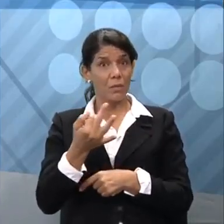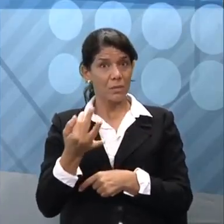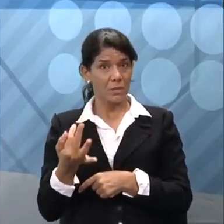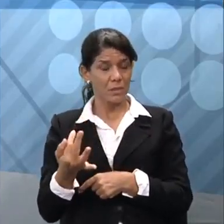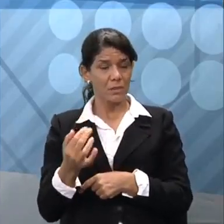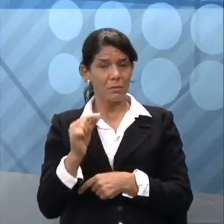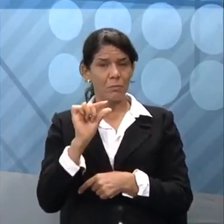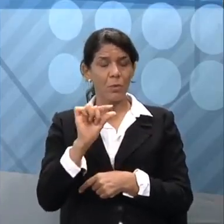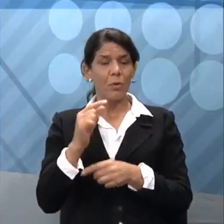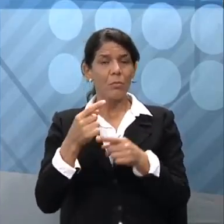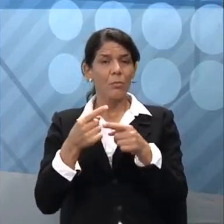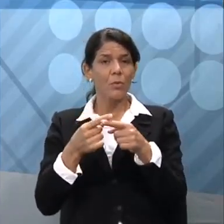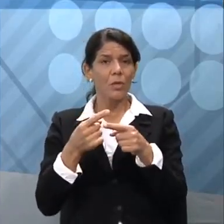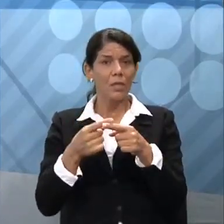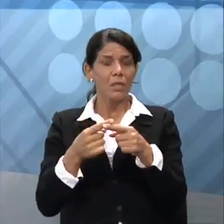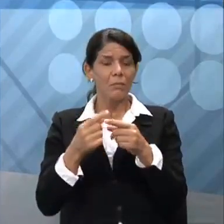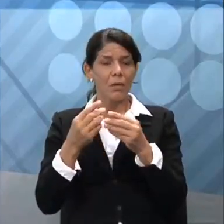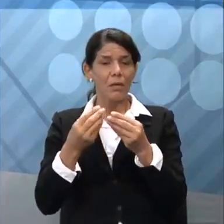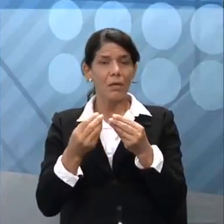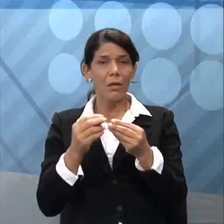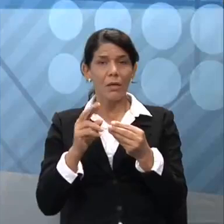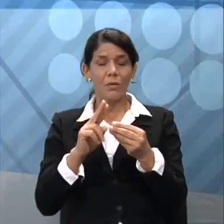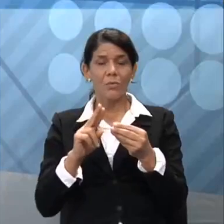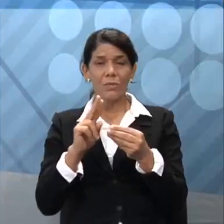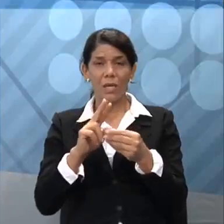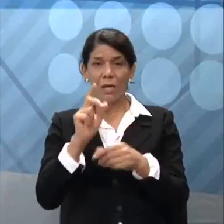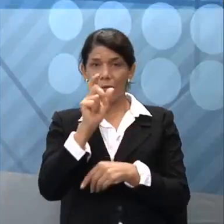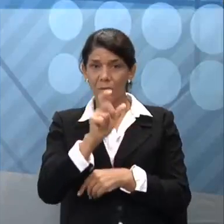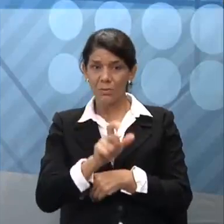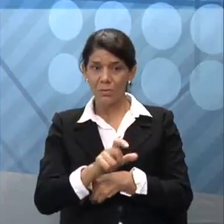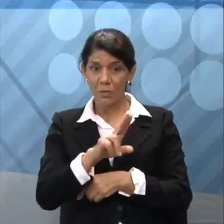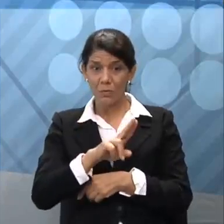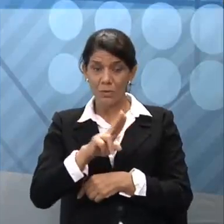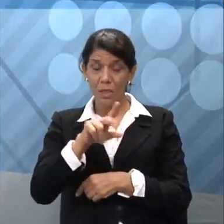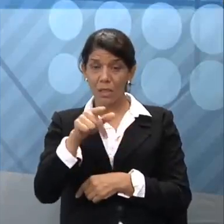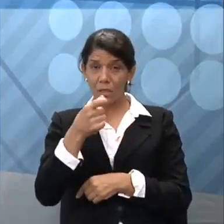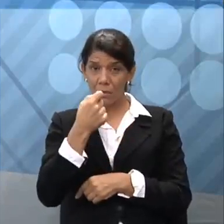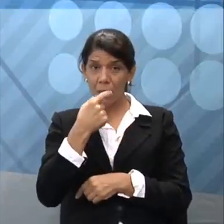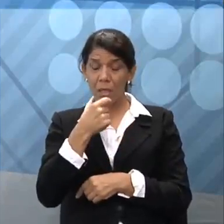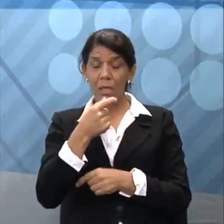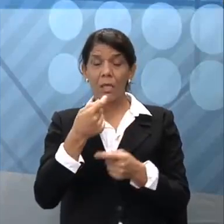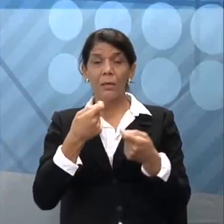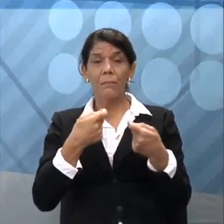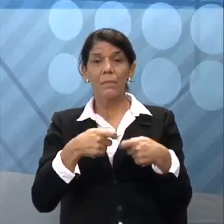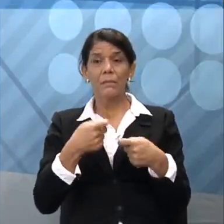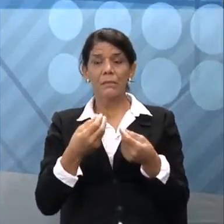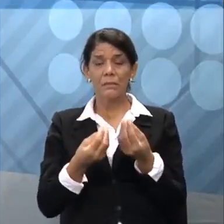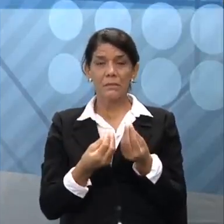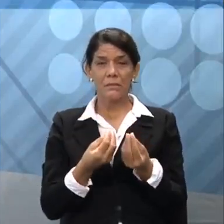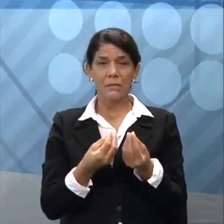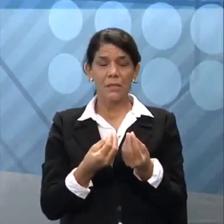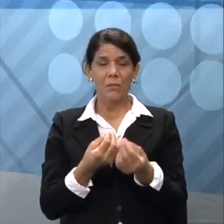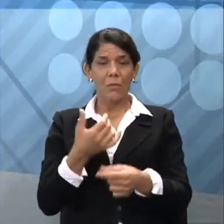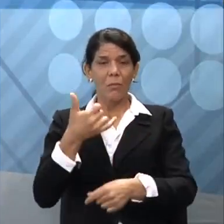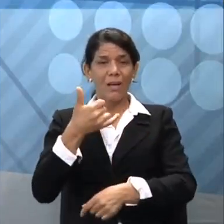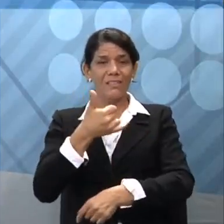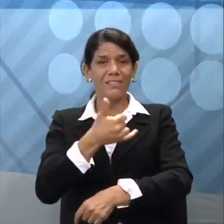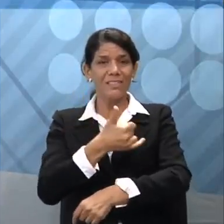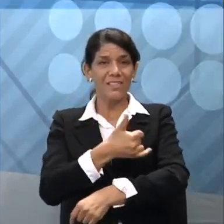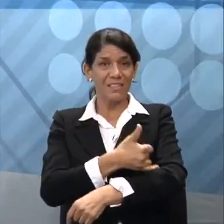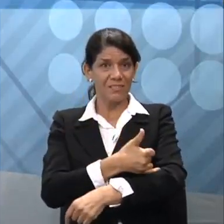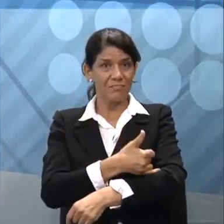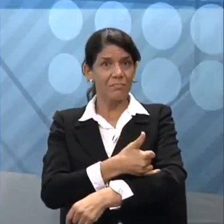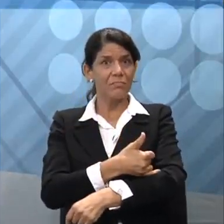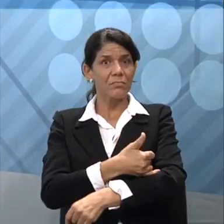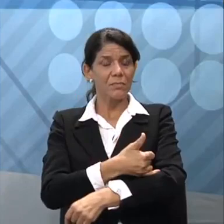bastante pequena, portanto, para administrar nesse paciente será necessário uma seringa